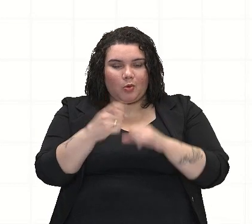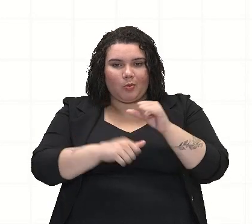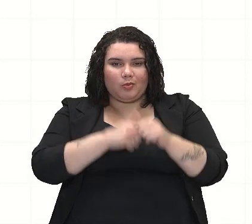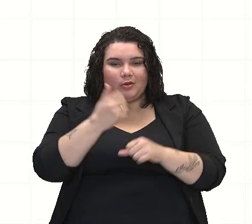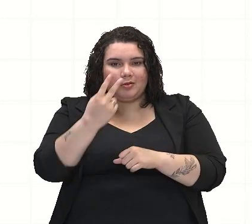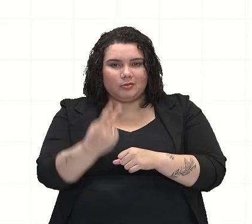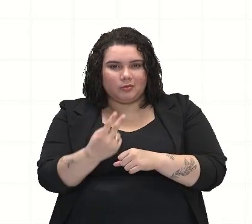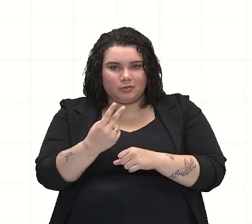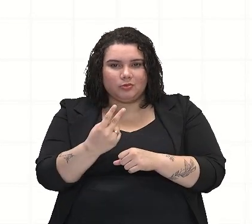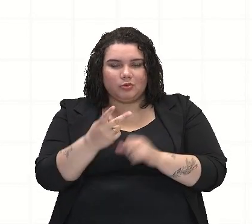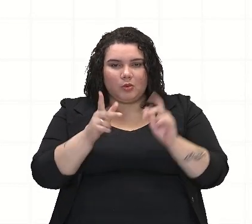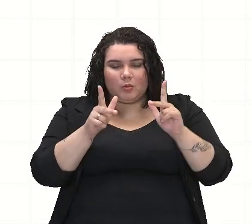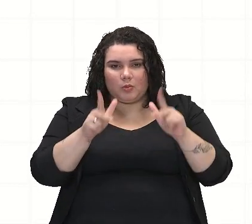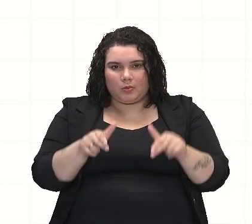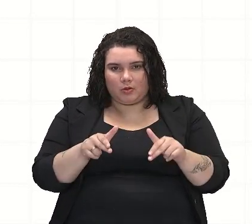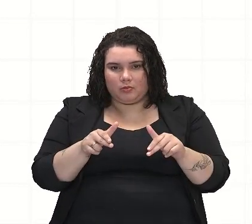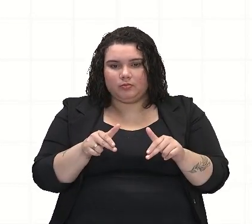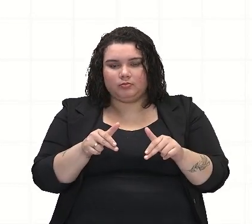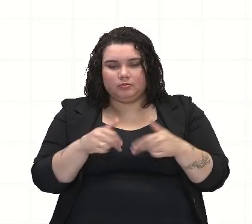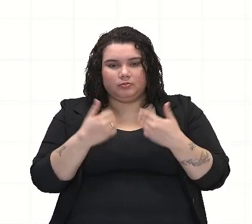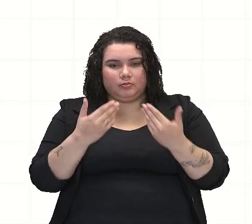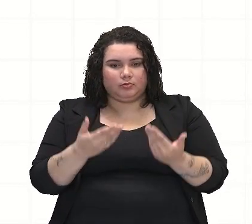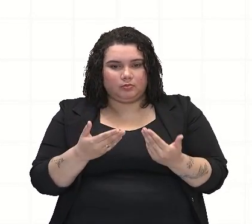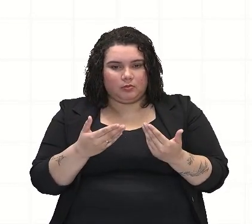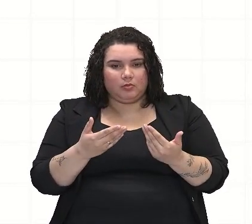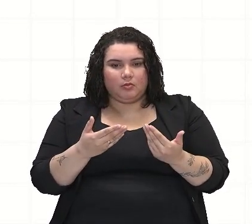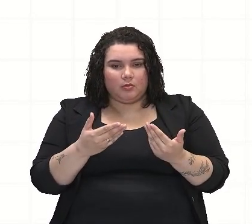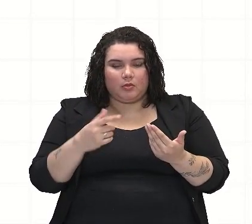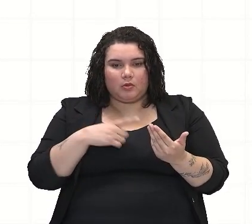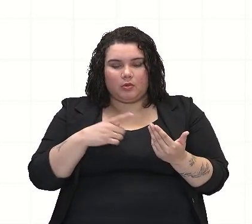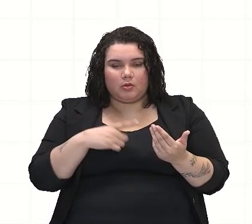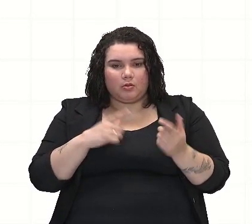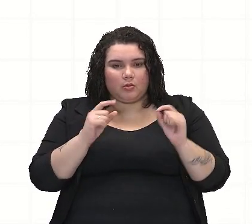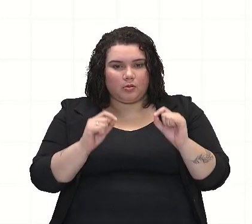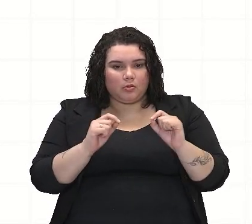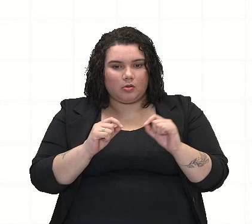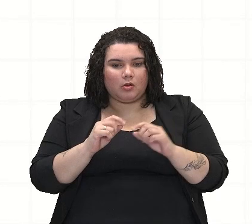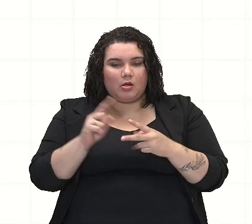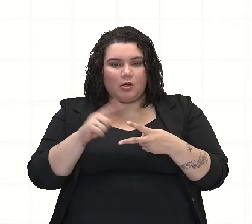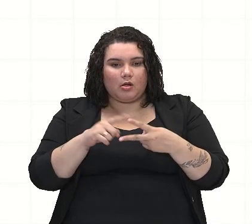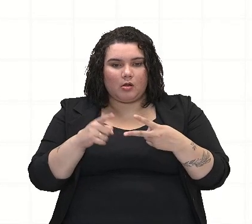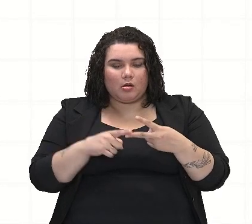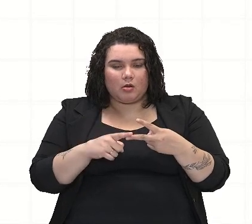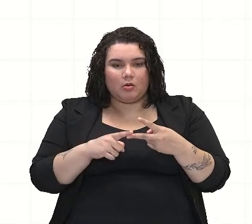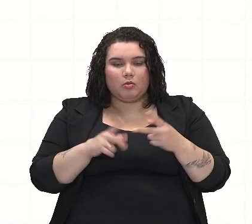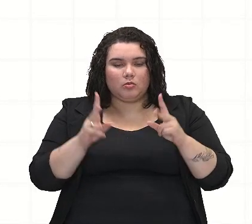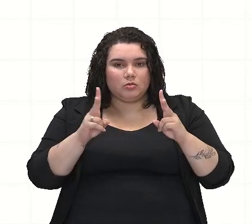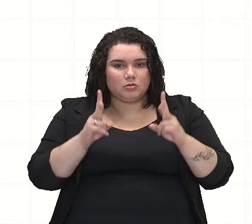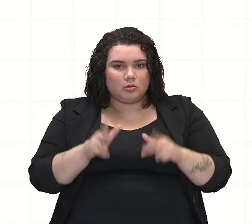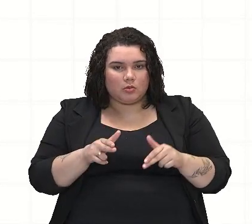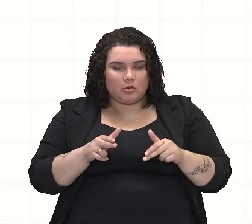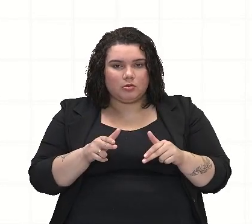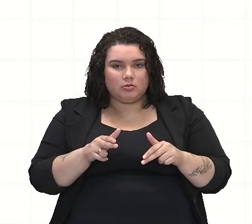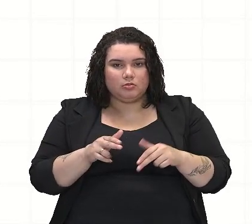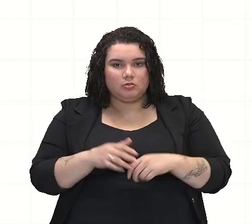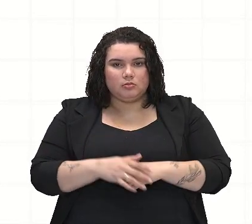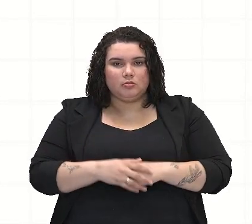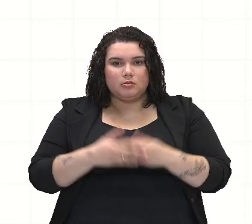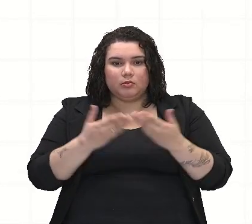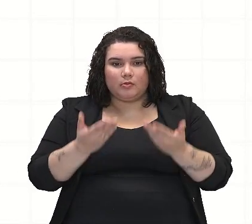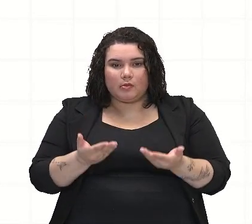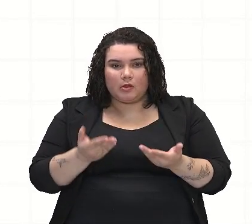iguais. Então, aqui e aqui são ângulos congruentes agora. Então,